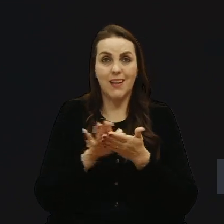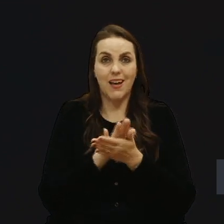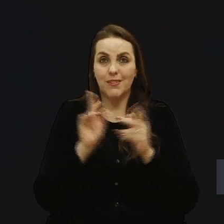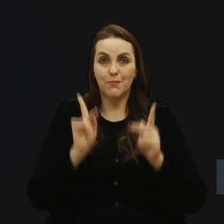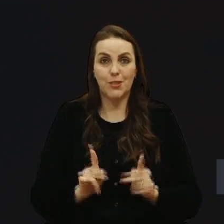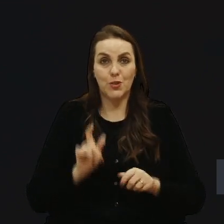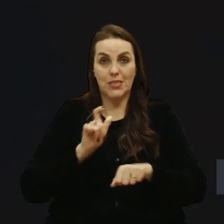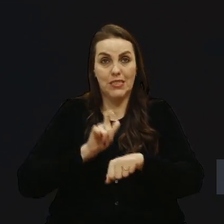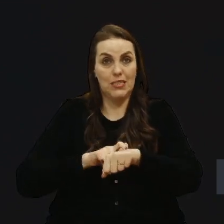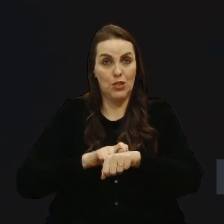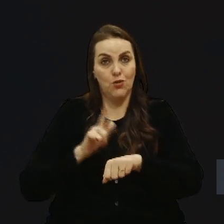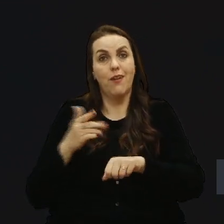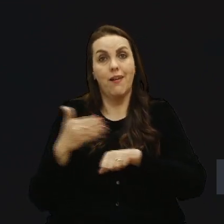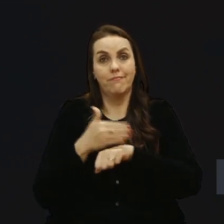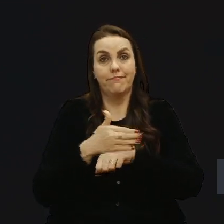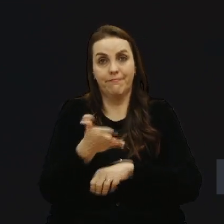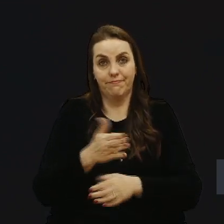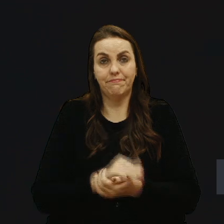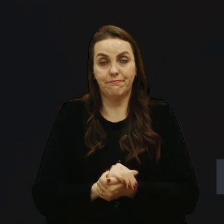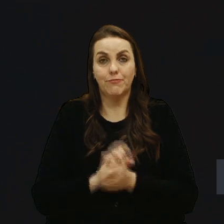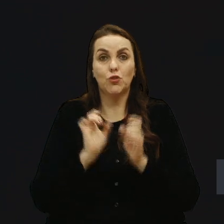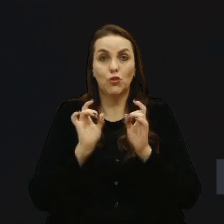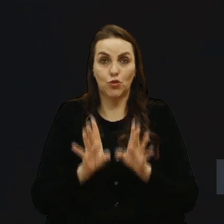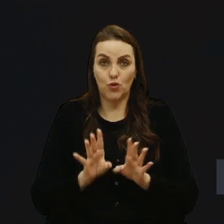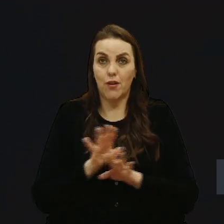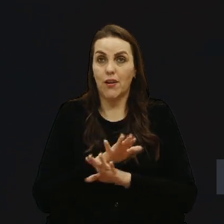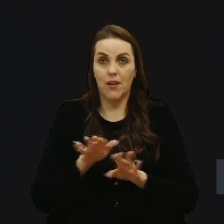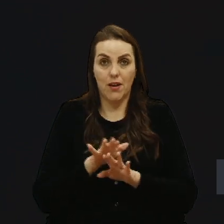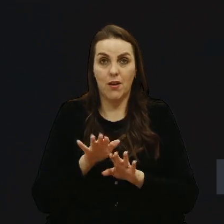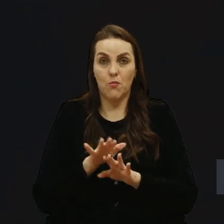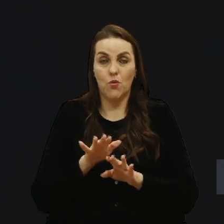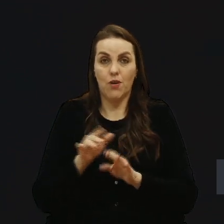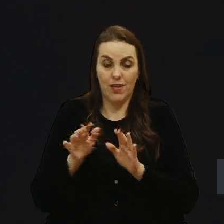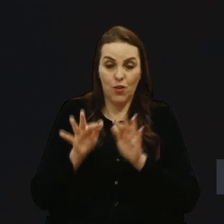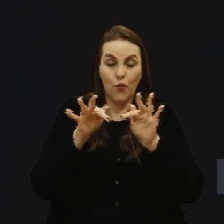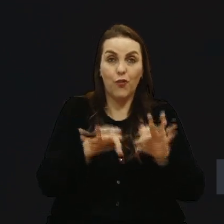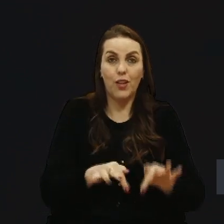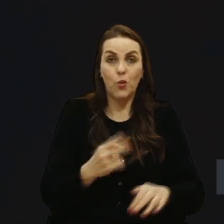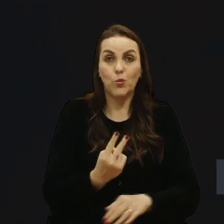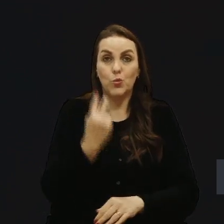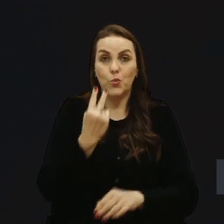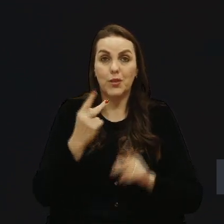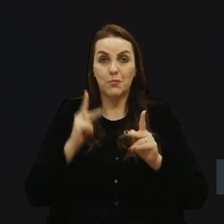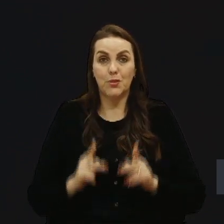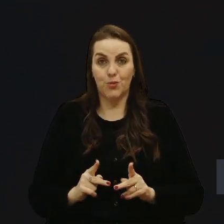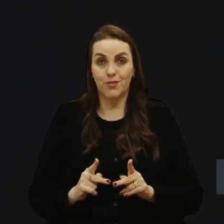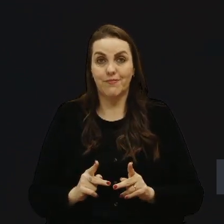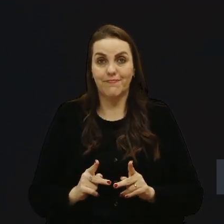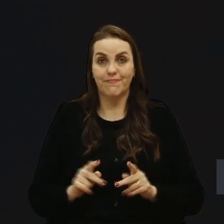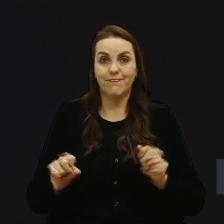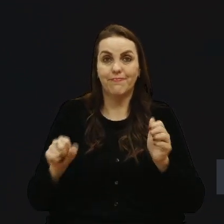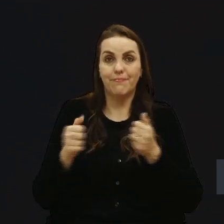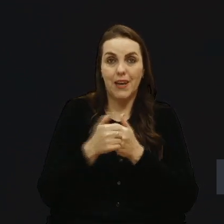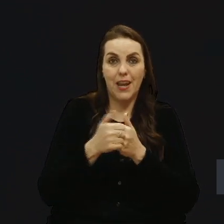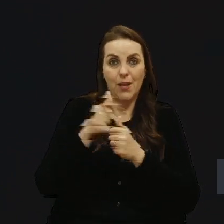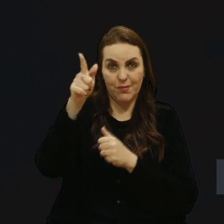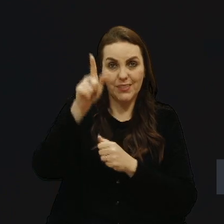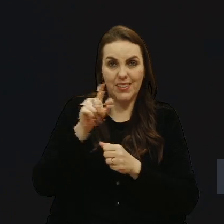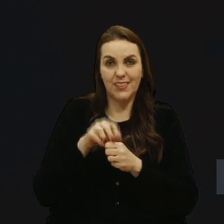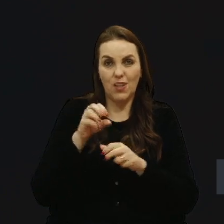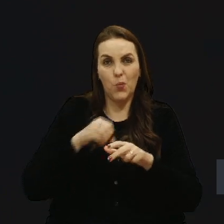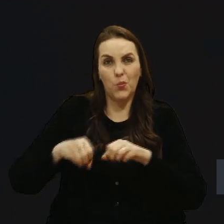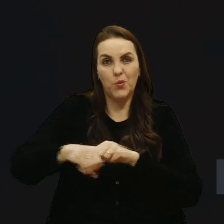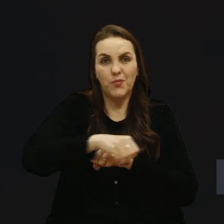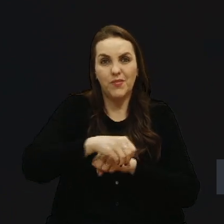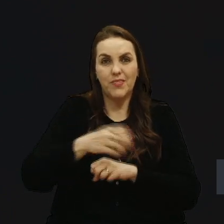Nesse horário. E pra gente ter uma ideia, só acabou a linha com a gente aqui 2 pessoas. O resto parou em uma universidade aqui próxima. Acho que a resposta é